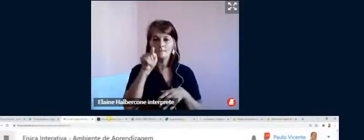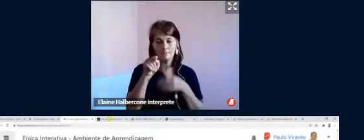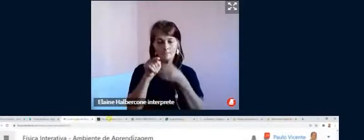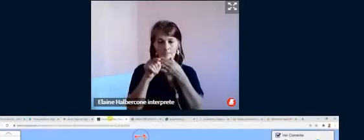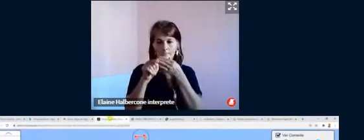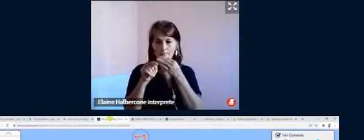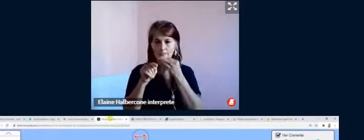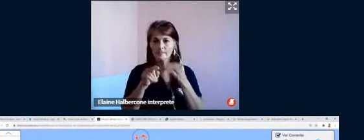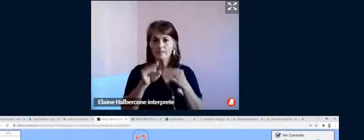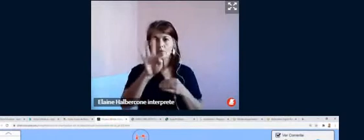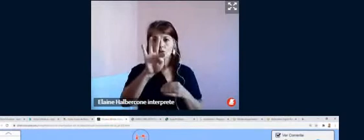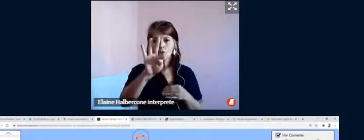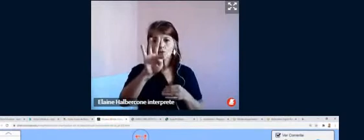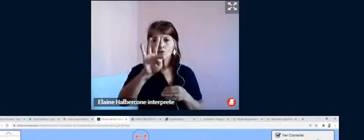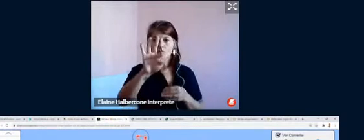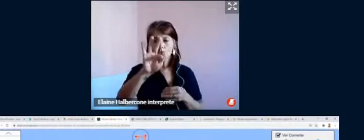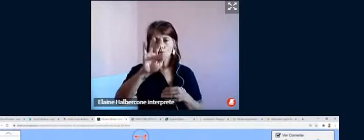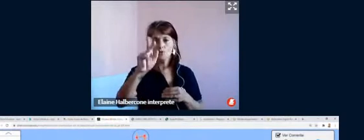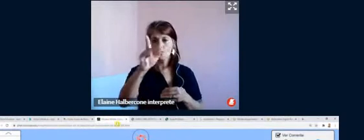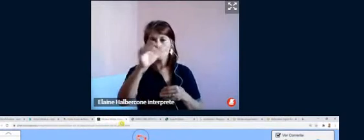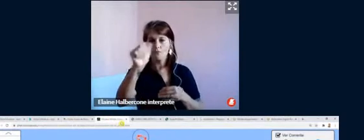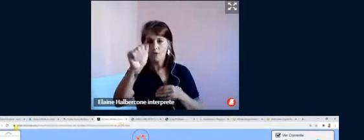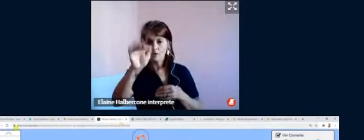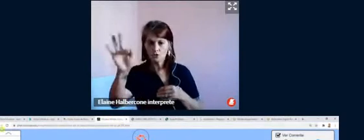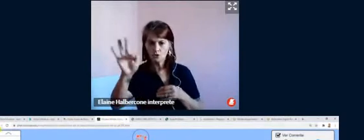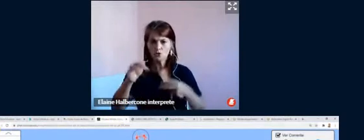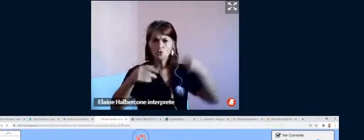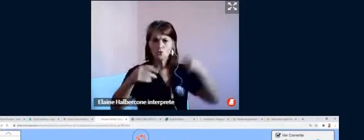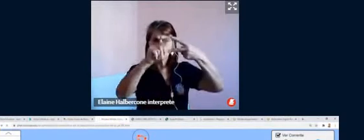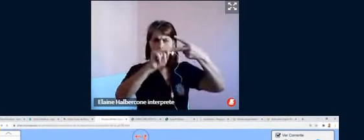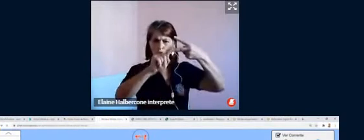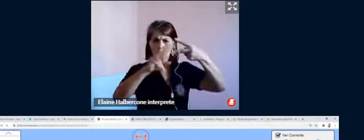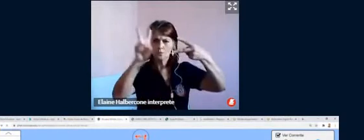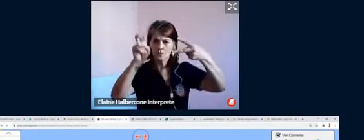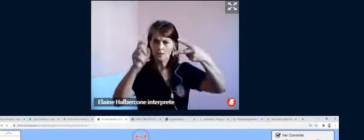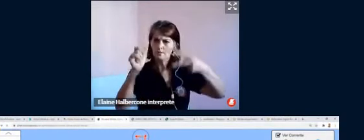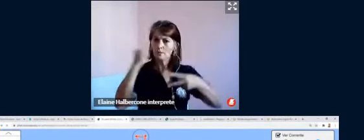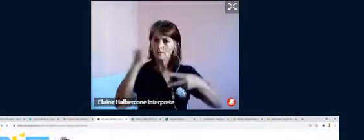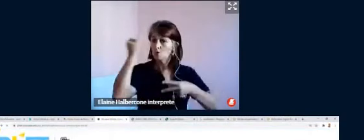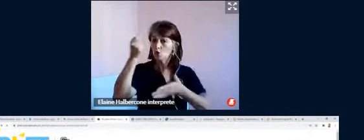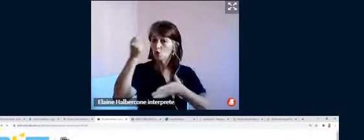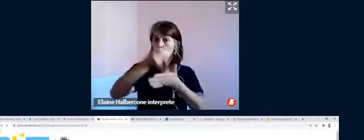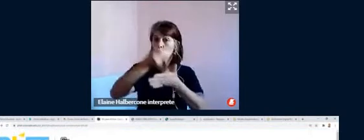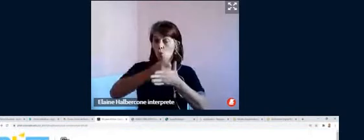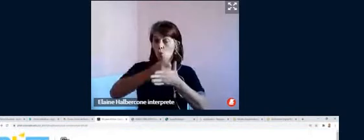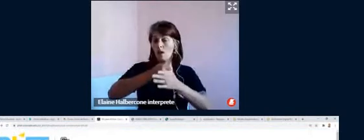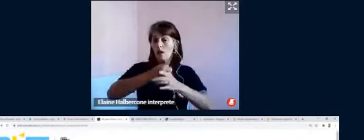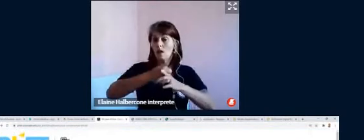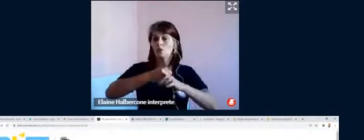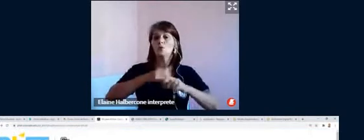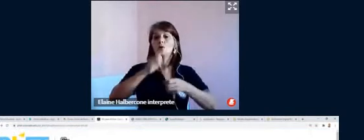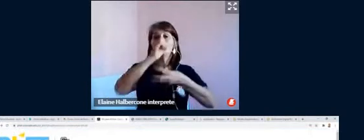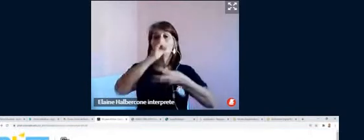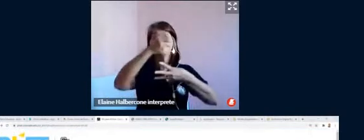no FET, um segundo tópico muito importante, cobrado no Enem, é ondulatória. Vou